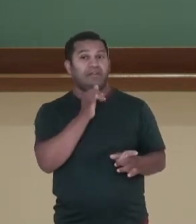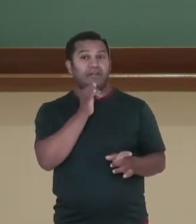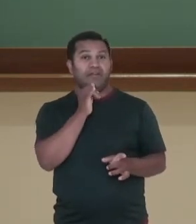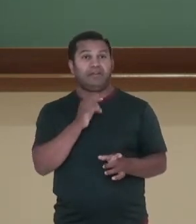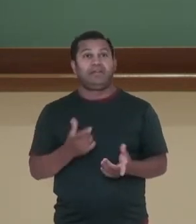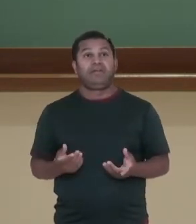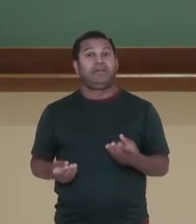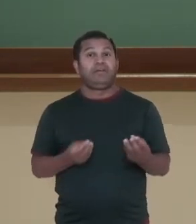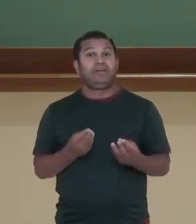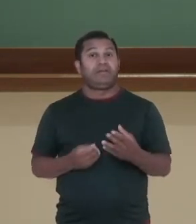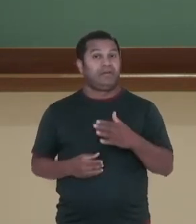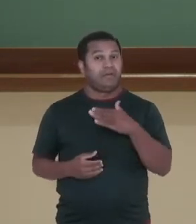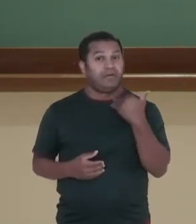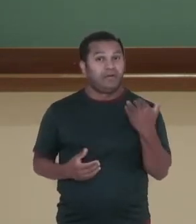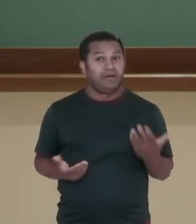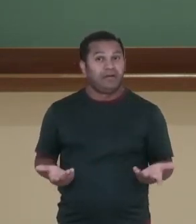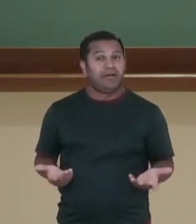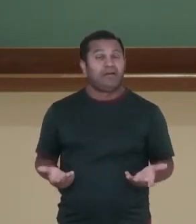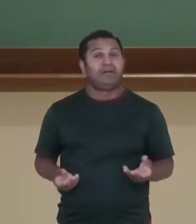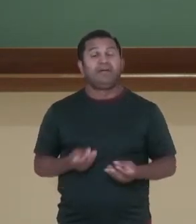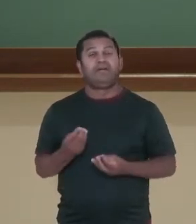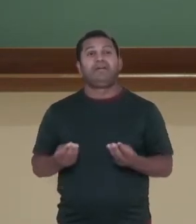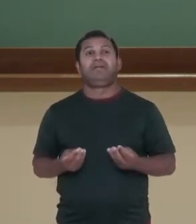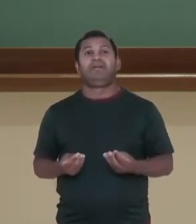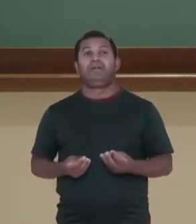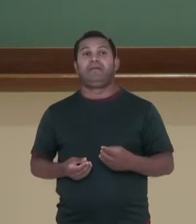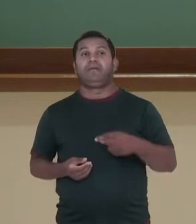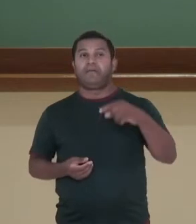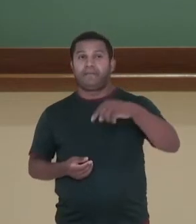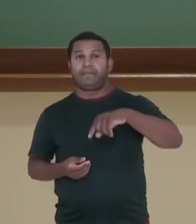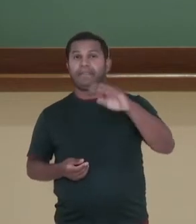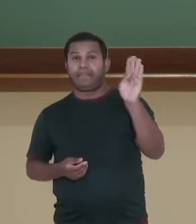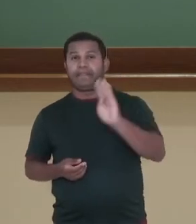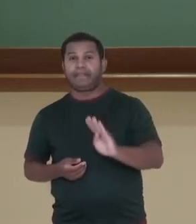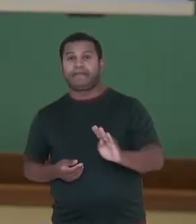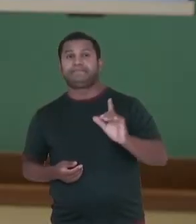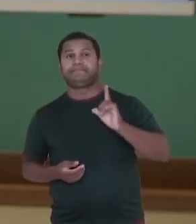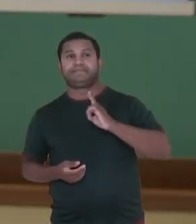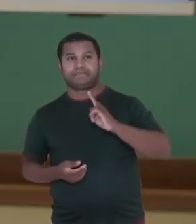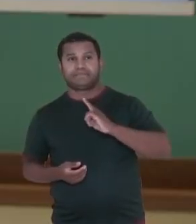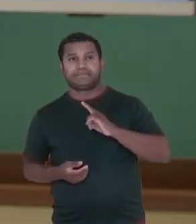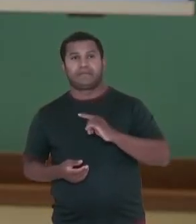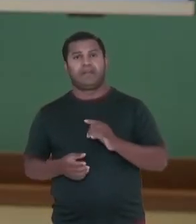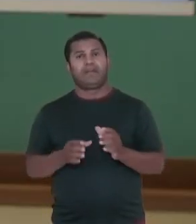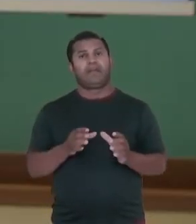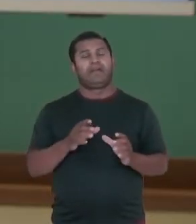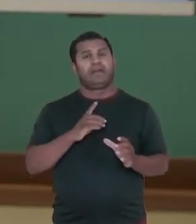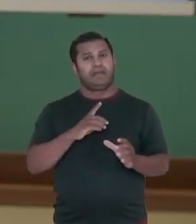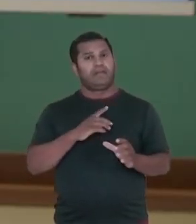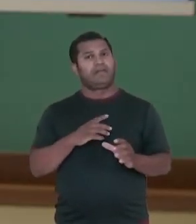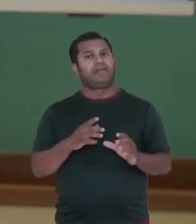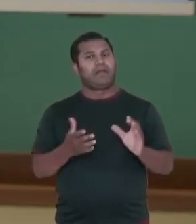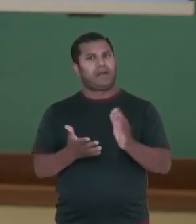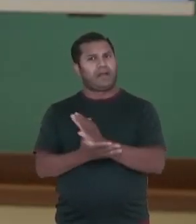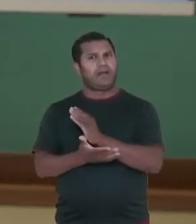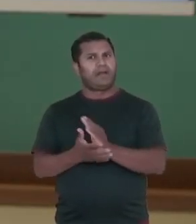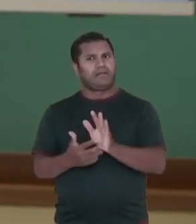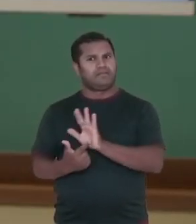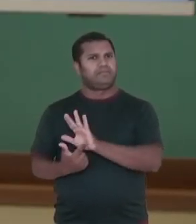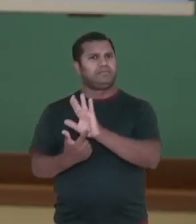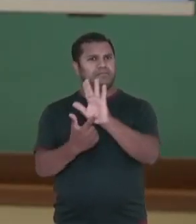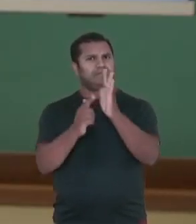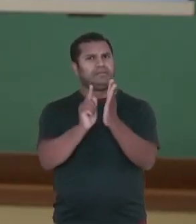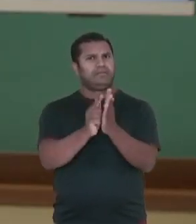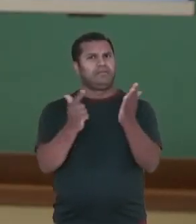filhos. Então, no Brasil, teve concursos de eugenia, né? Para ver quais são as qualidades,